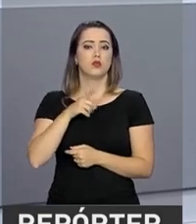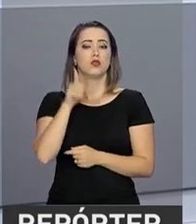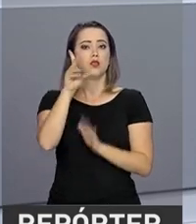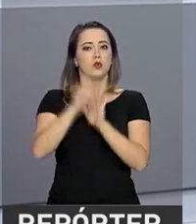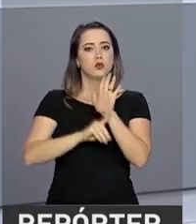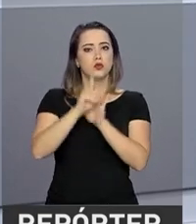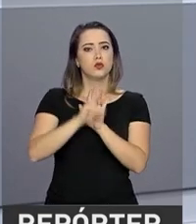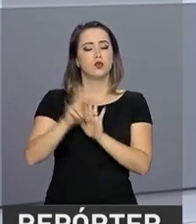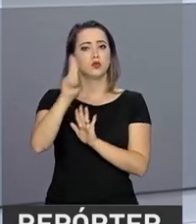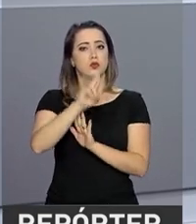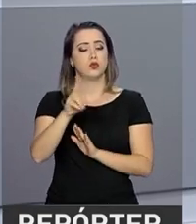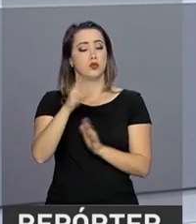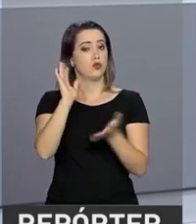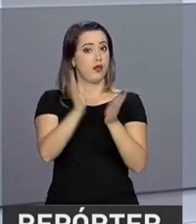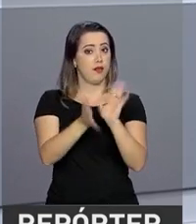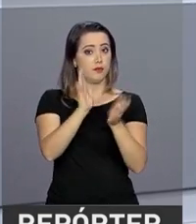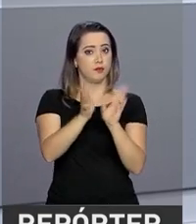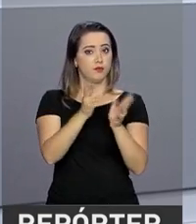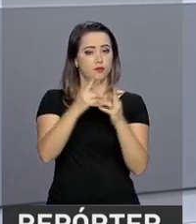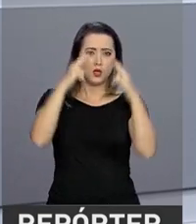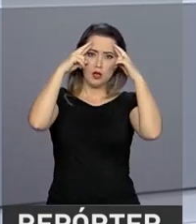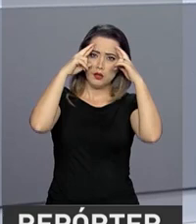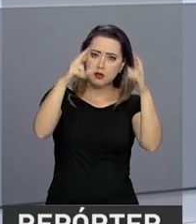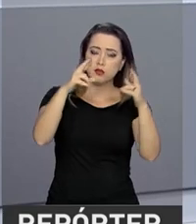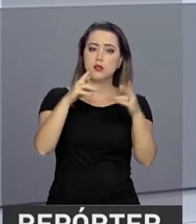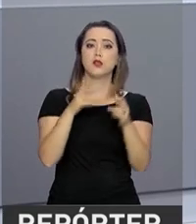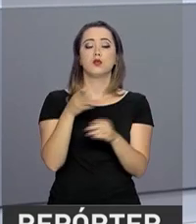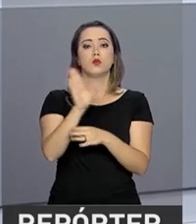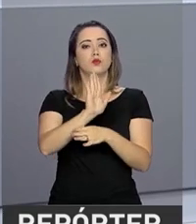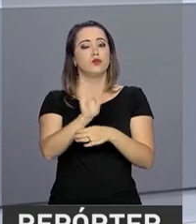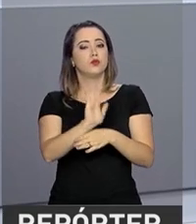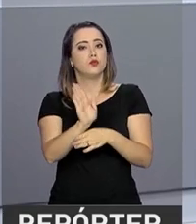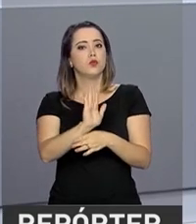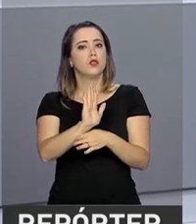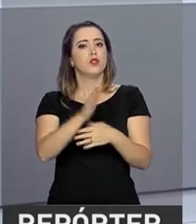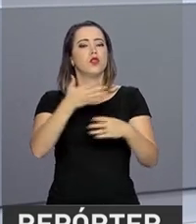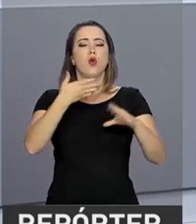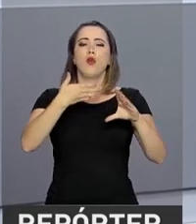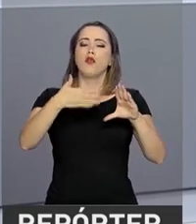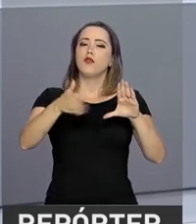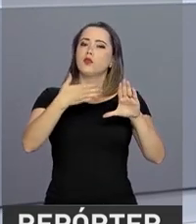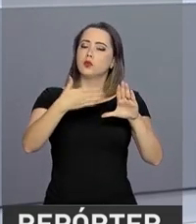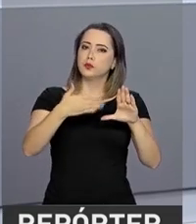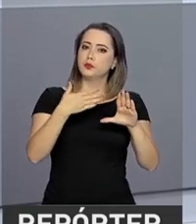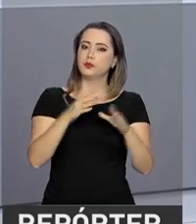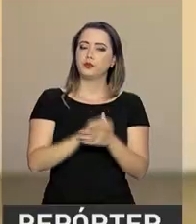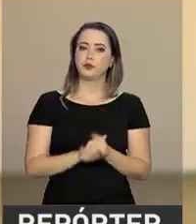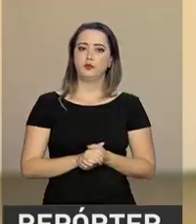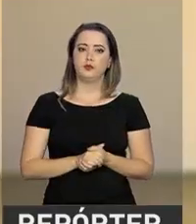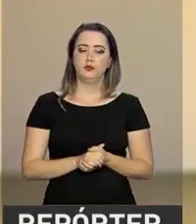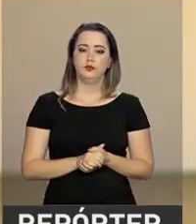direito de usar a língua brasileira de sinais respeitado a partir do recurso das videoprovas.